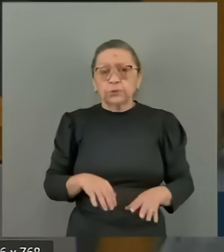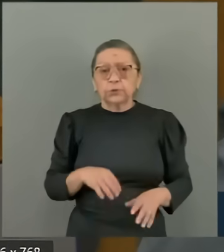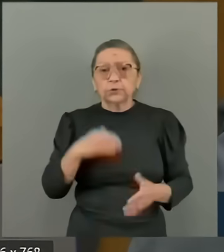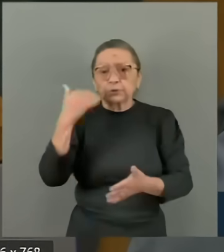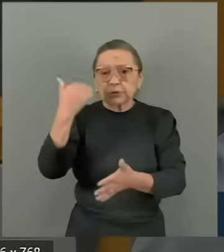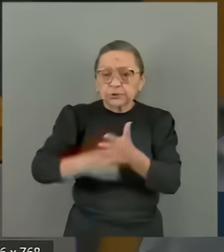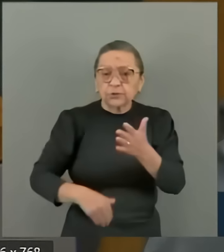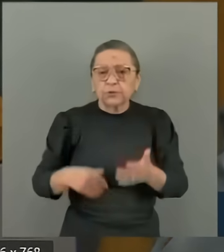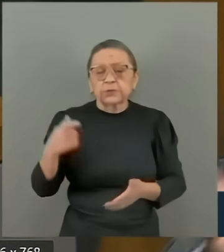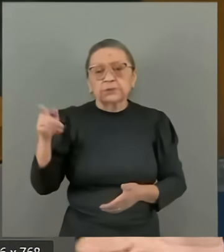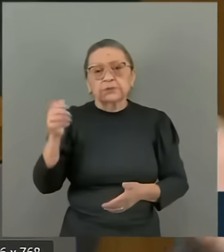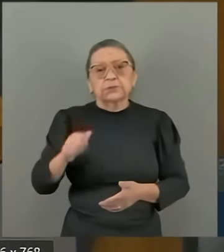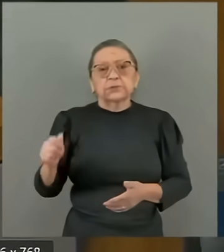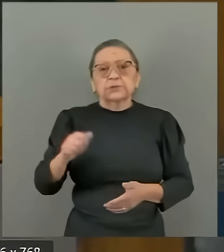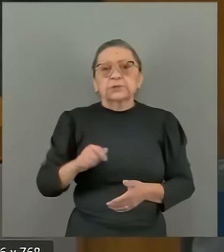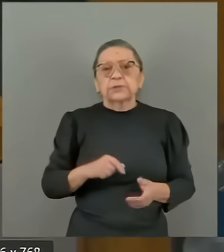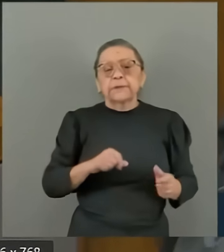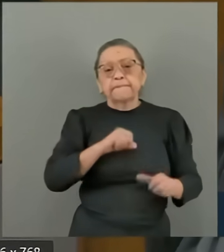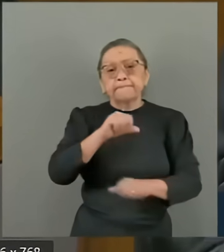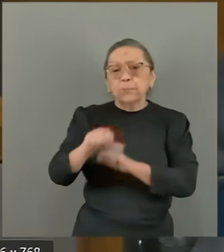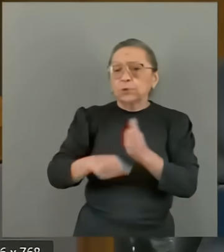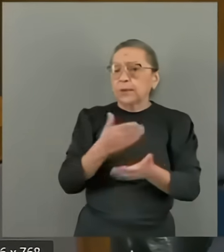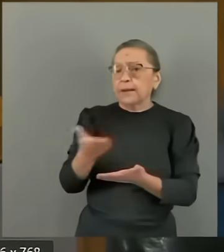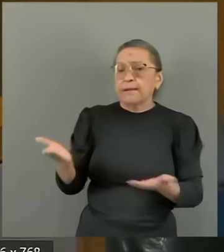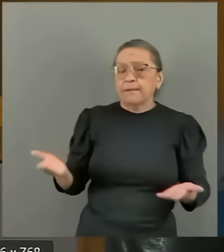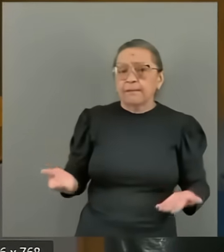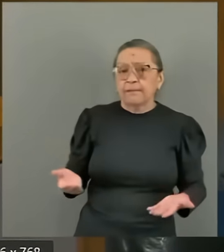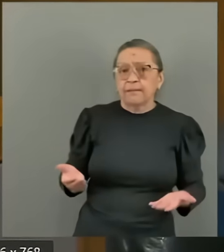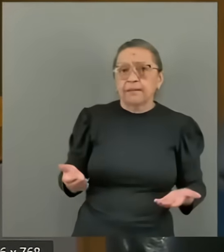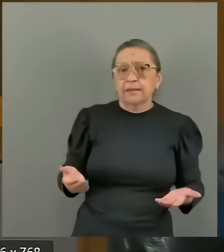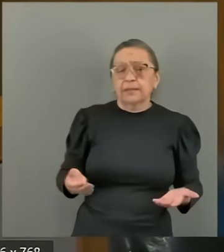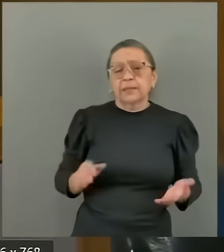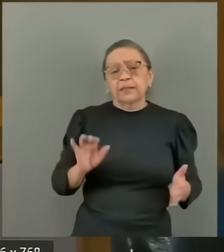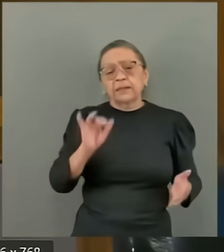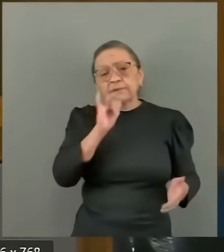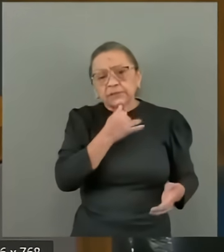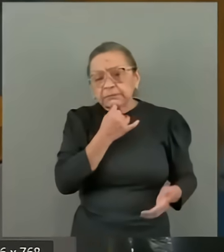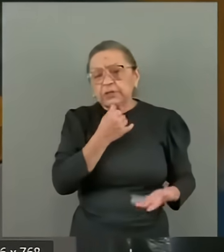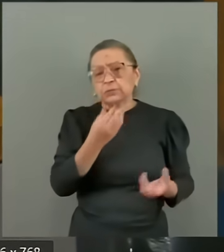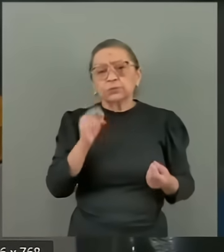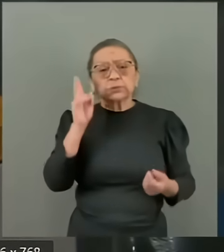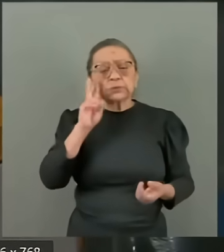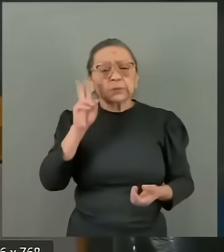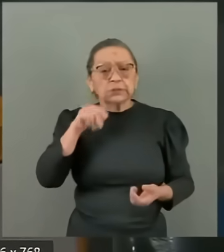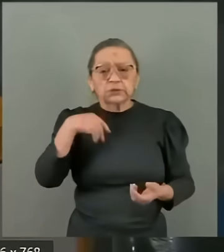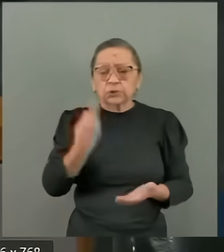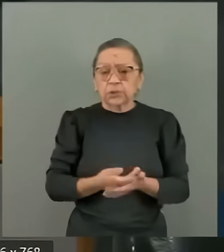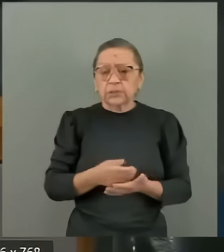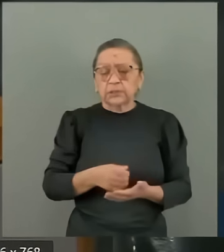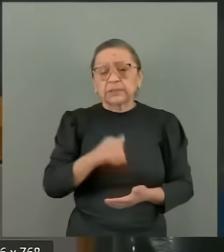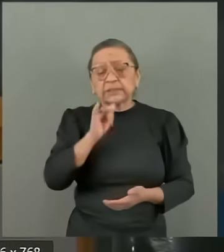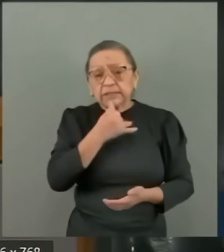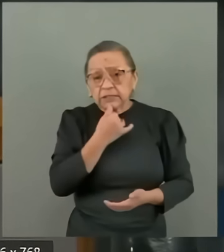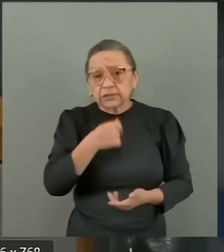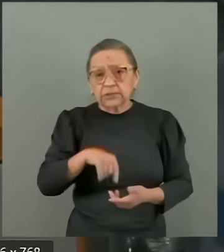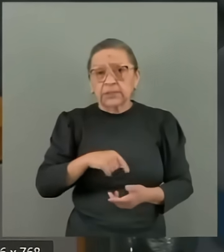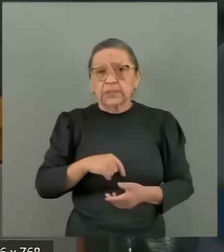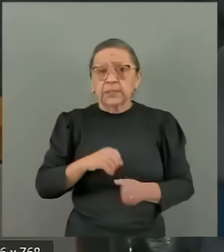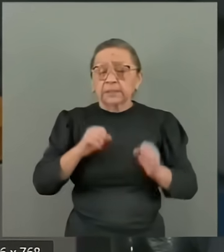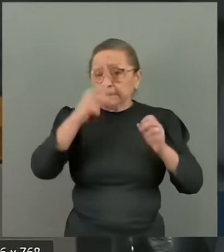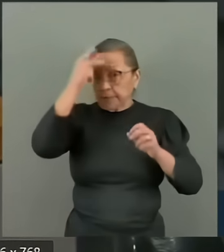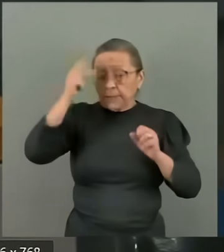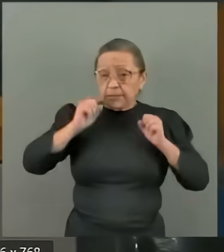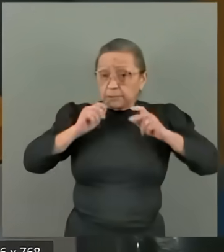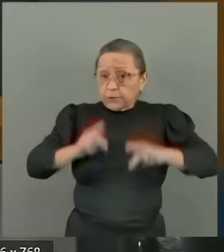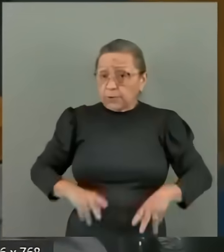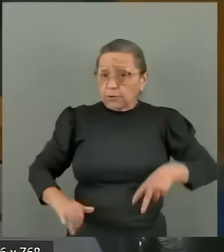descontos associativos e virar essa página triste na história, inclusive dos aposentados brasileiros, que são as grandes vítimas desse